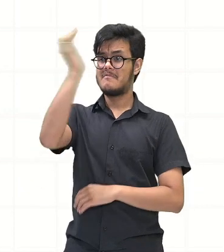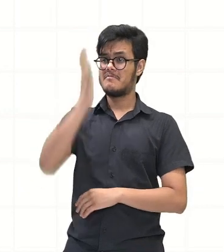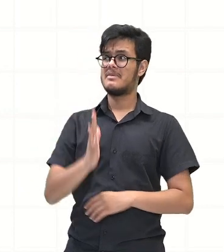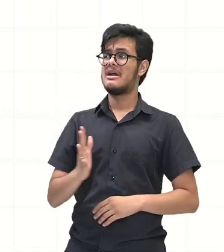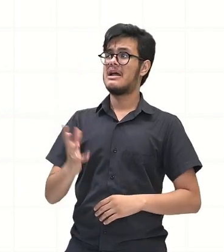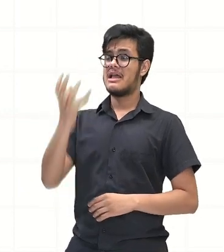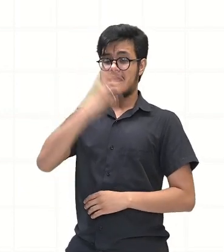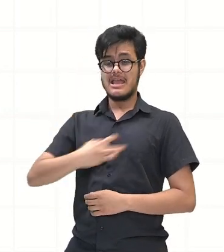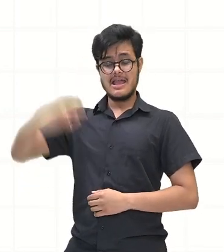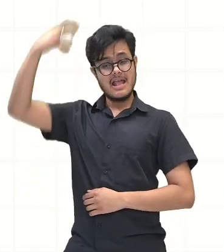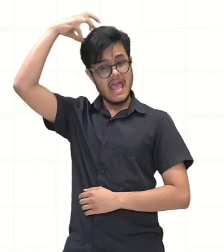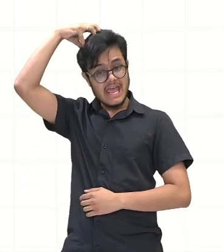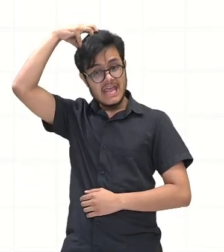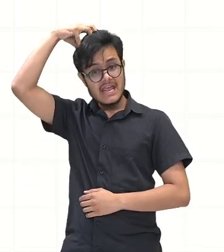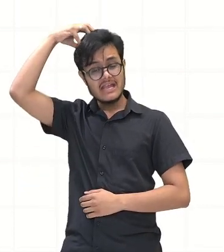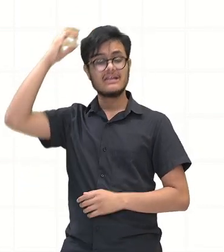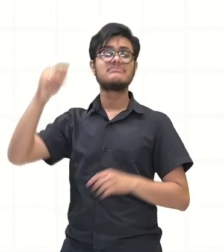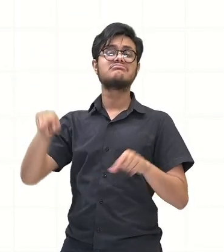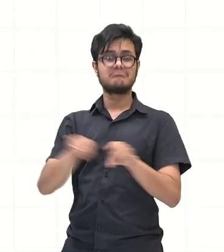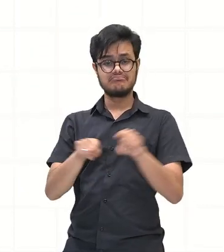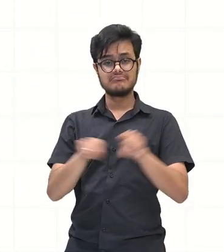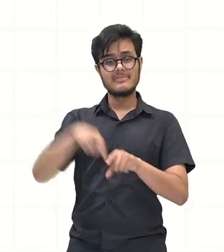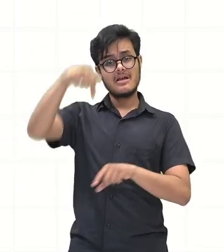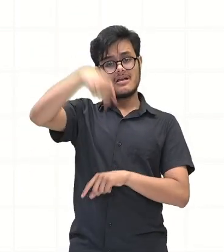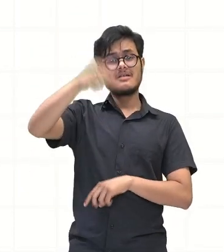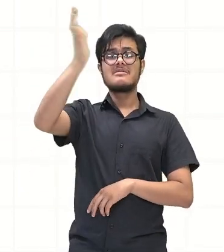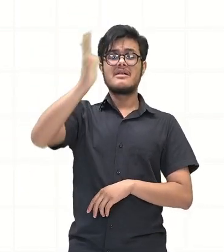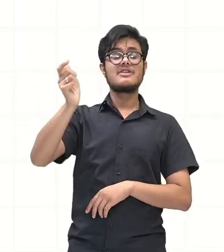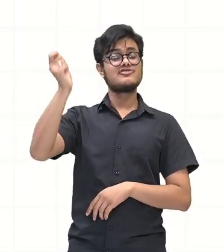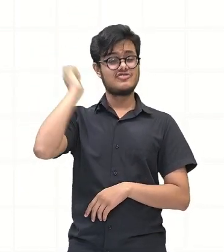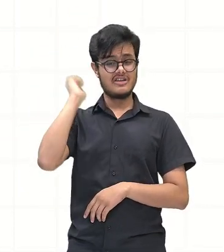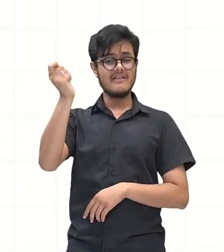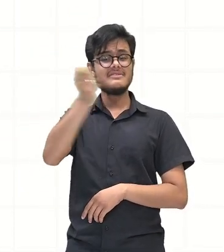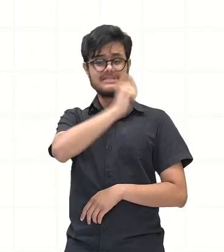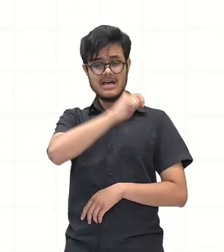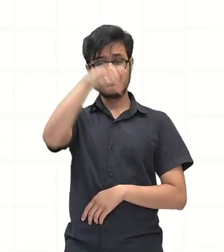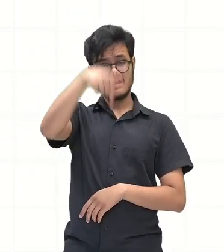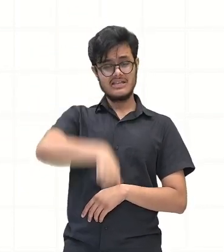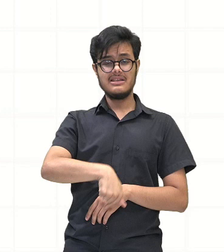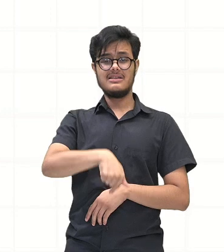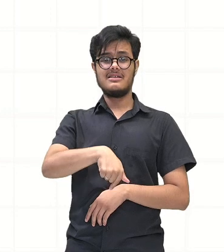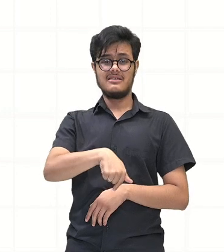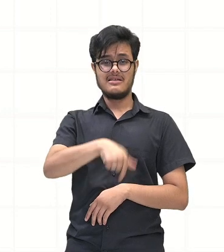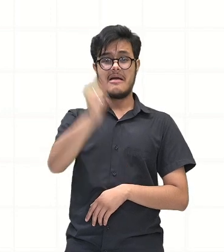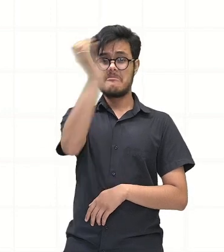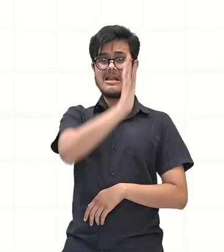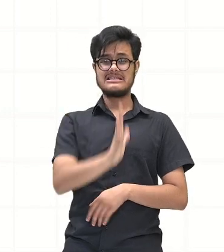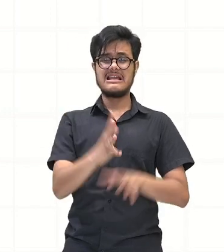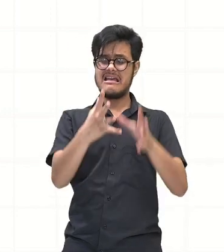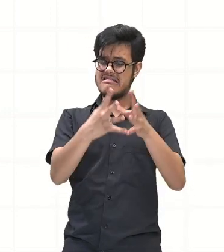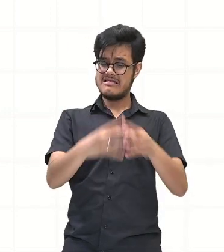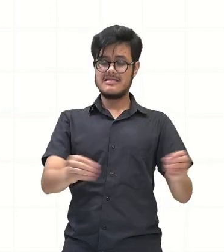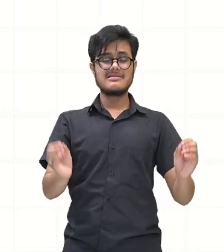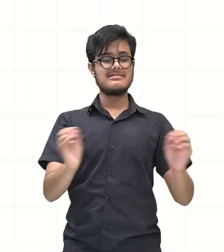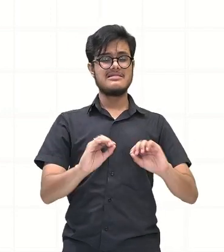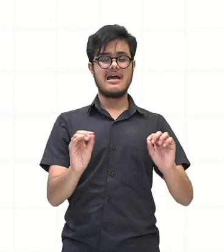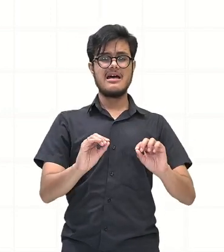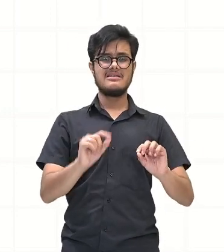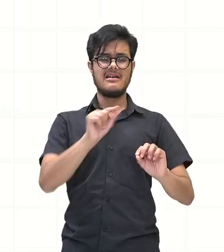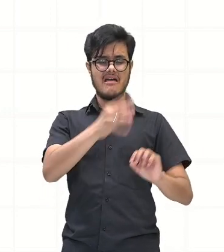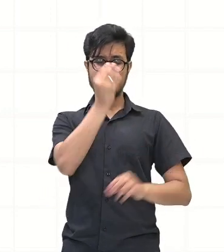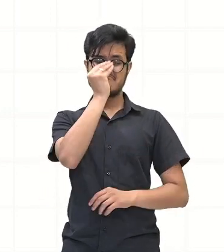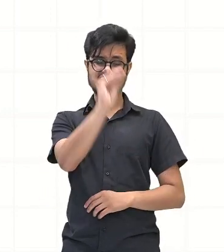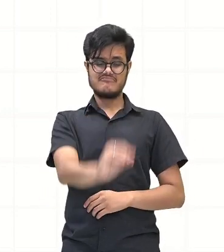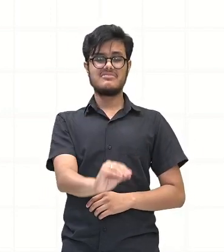e rainhas que eram dentro do continente africano, né, tinham esse status social. Porém, quando chegaram aqui no